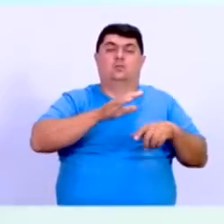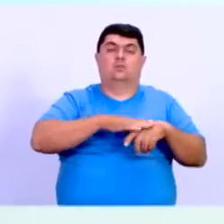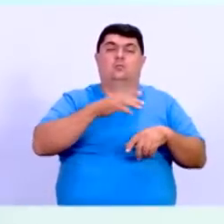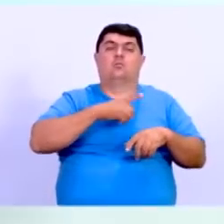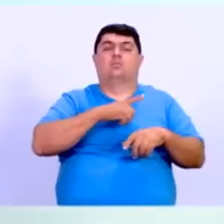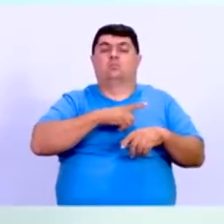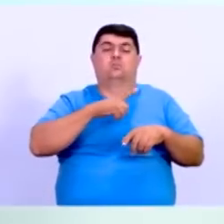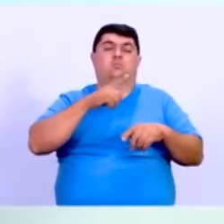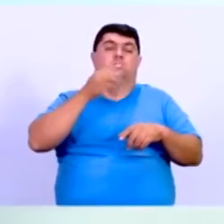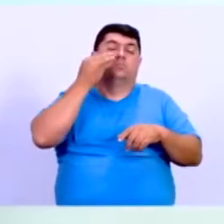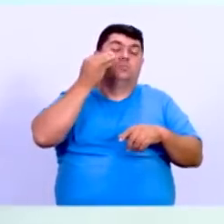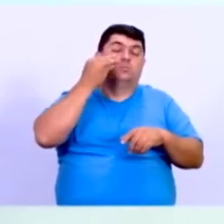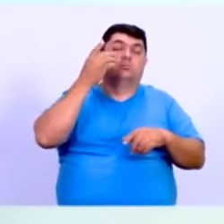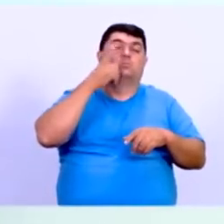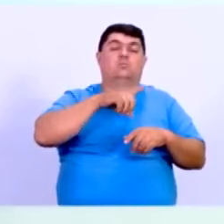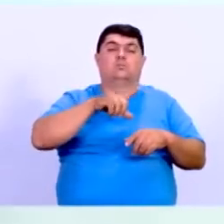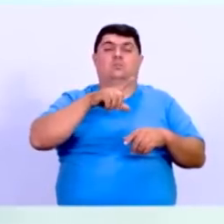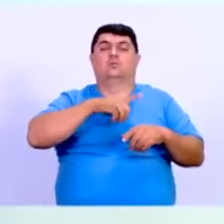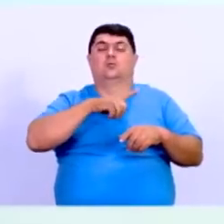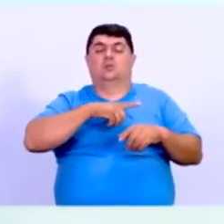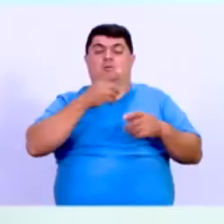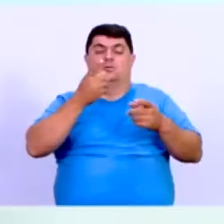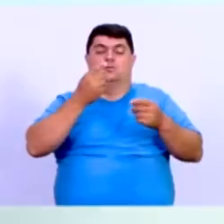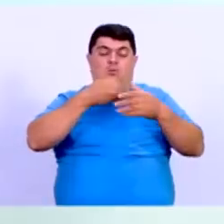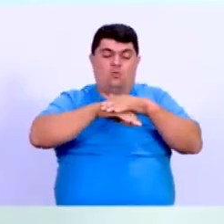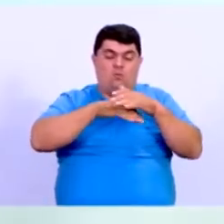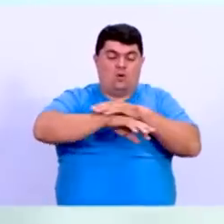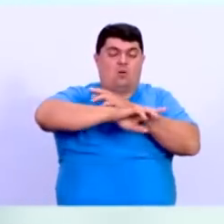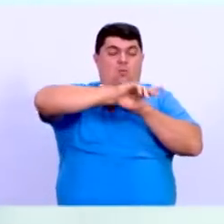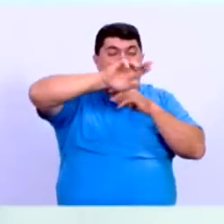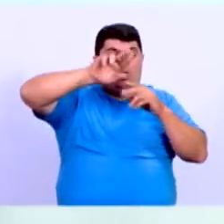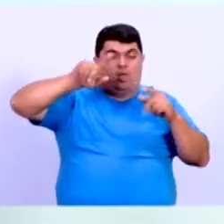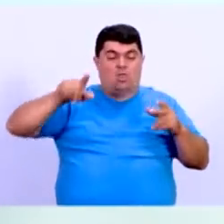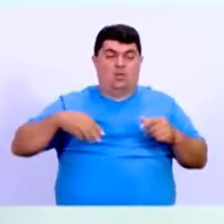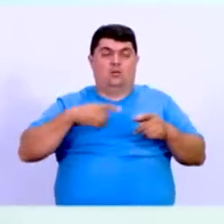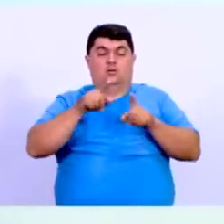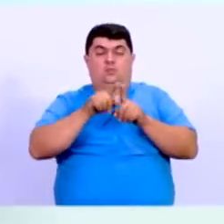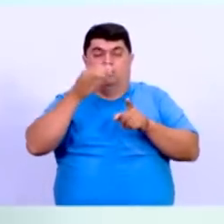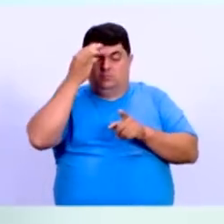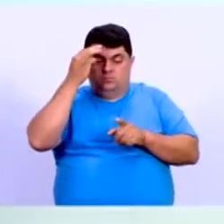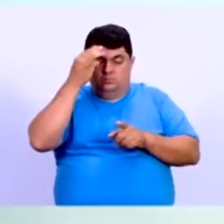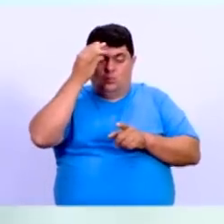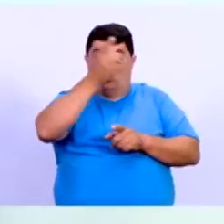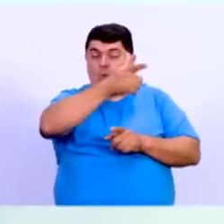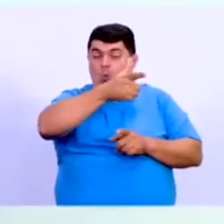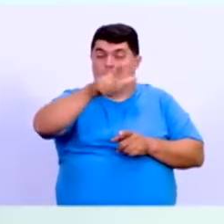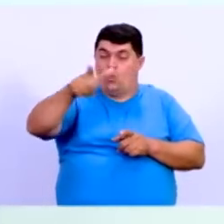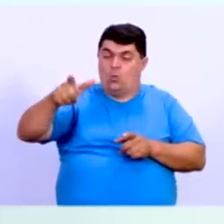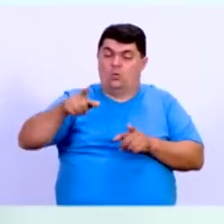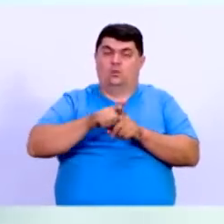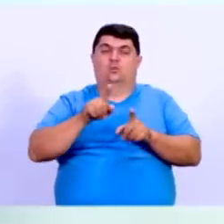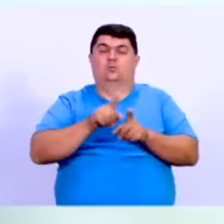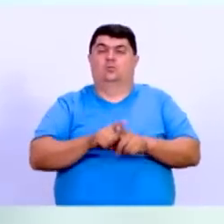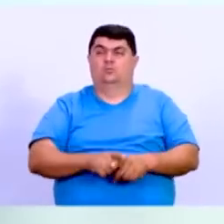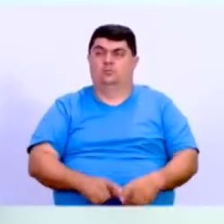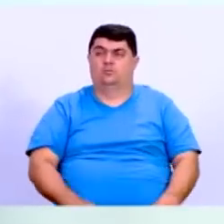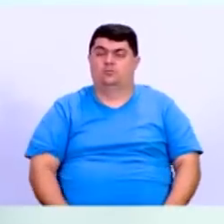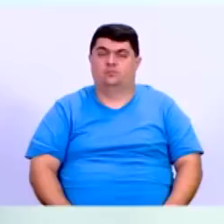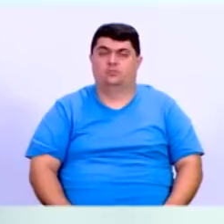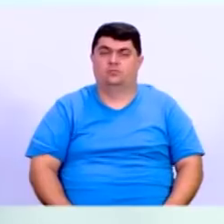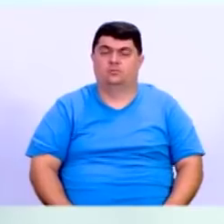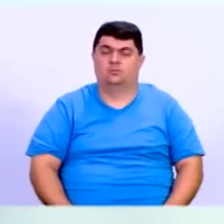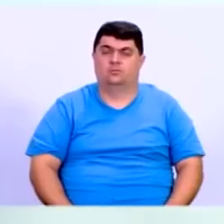de disponibilidade, maior capacidade de armazenamento, processamento, tá? Entre outros requisitos, tá? A gente vai pegar